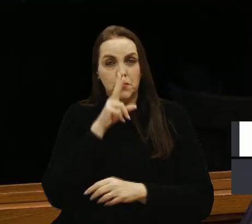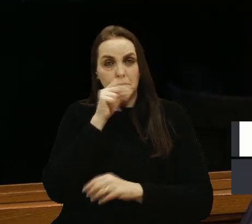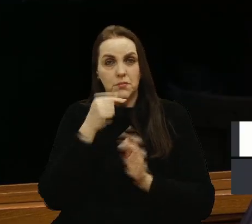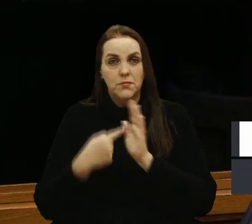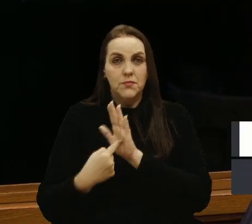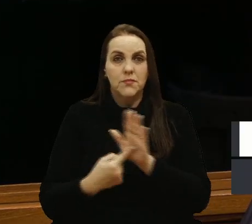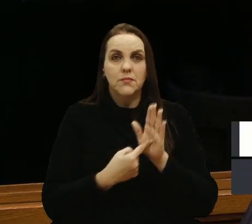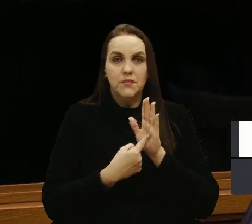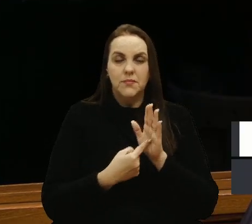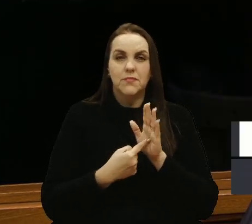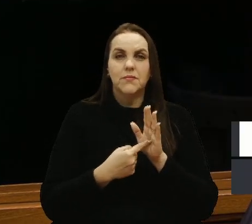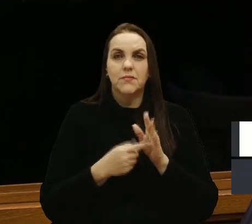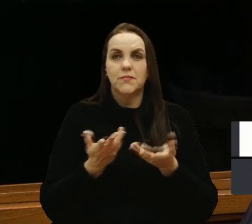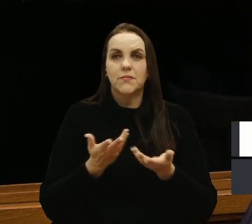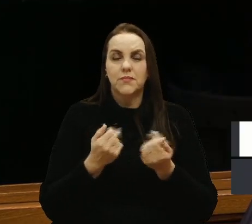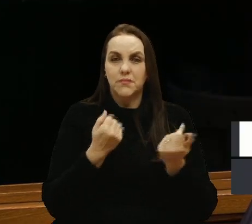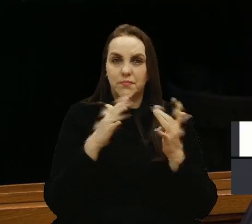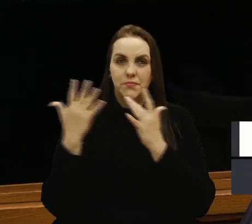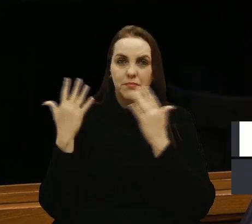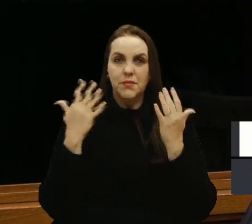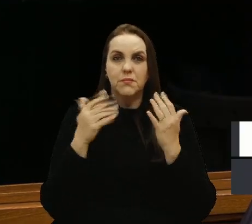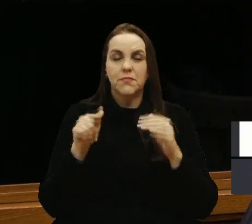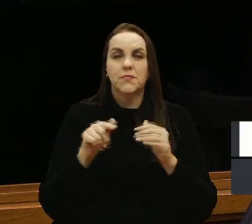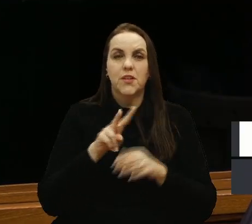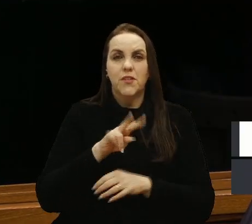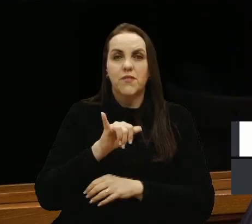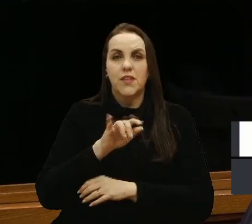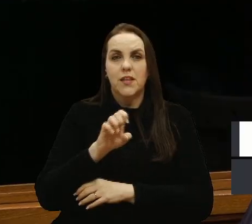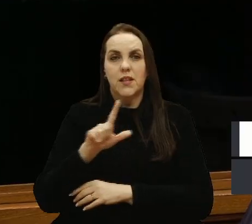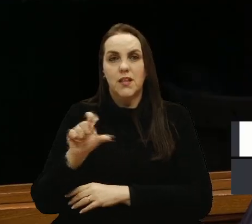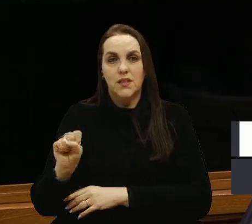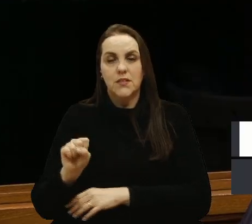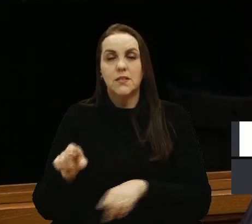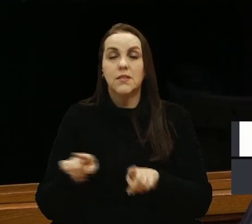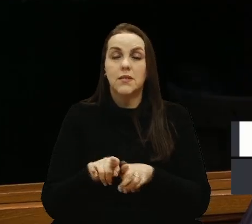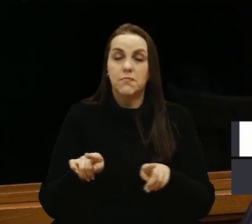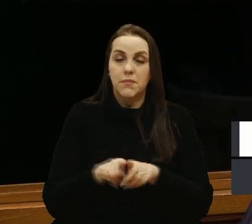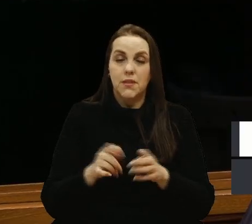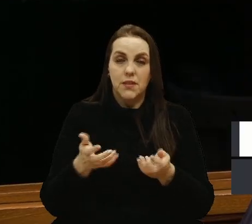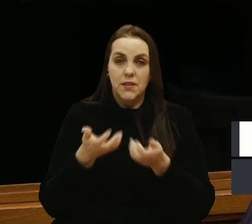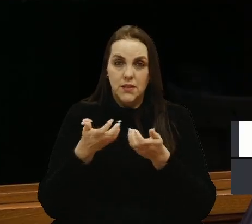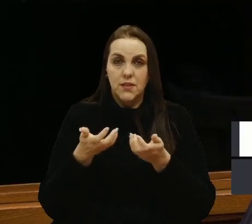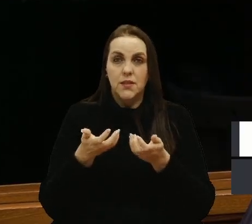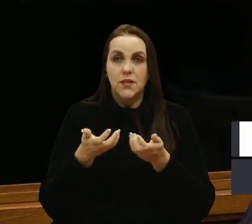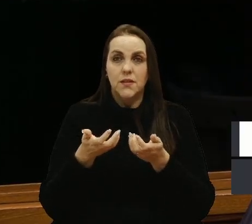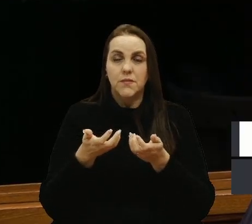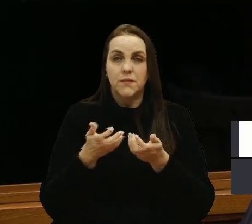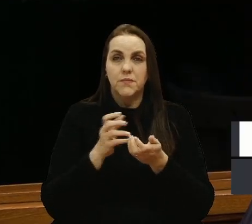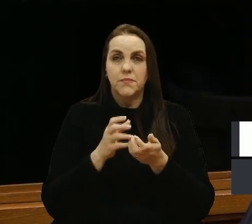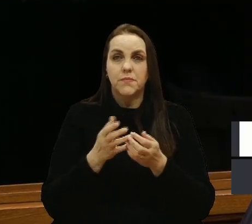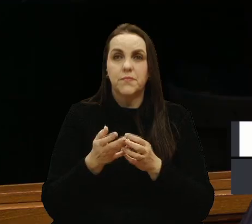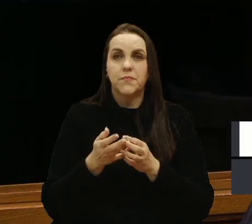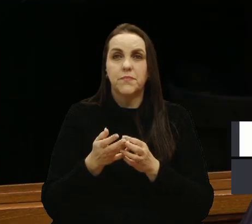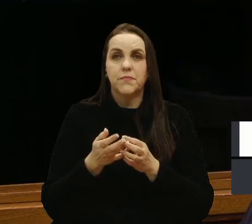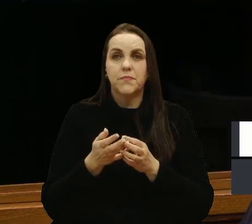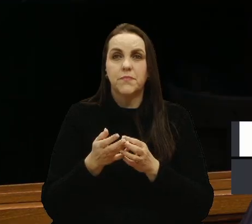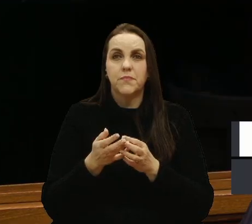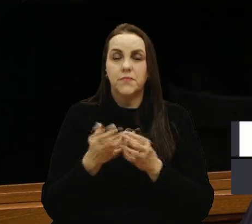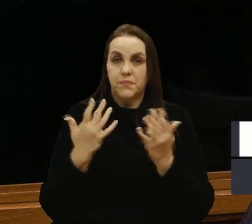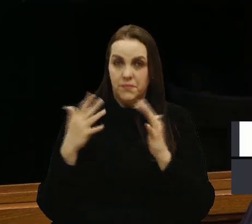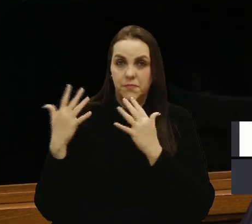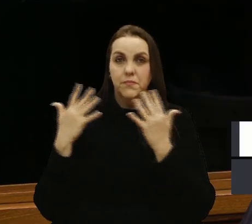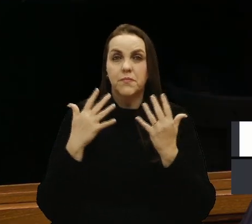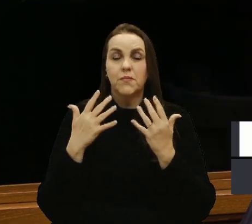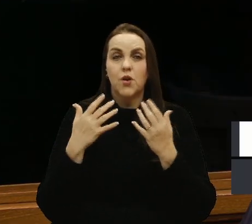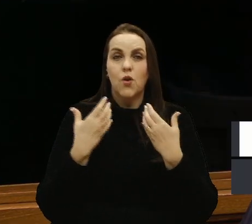Então, queria fazer aqui um voto de congratulações para o Vielas. E também queria fazer um voto para o Serviço de Convivência e